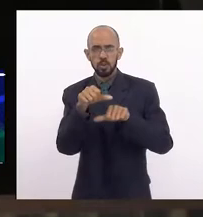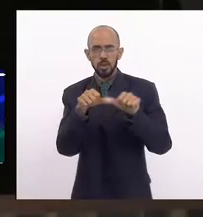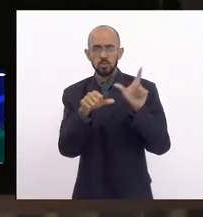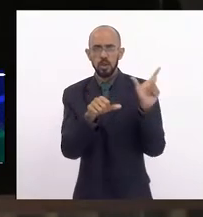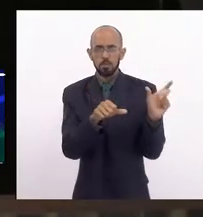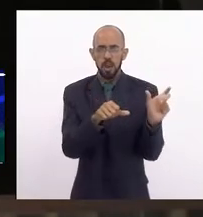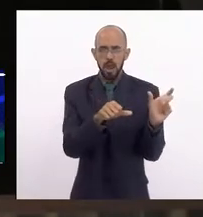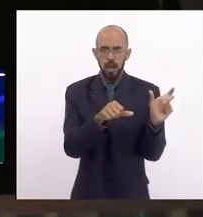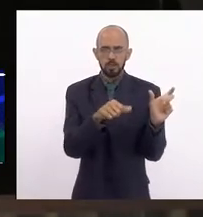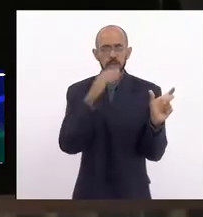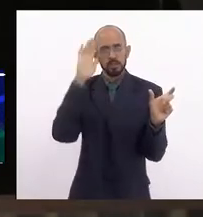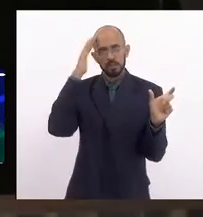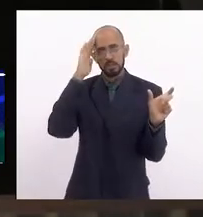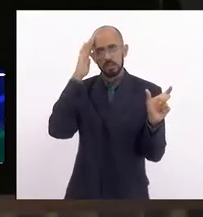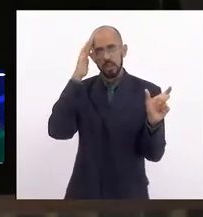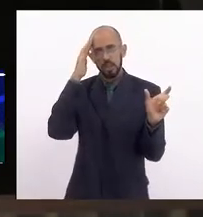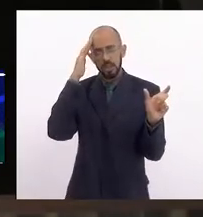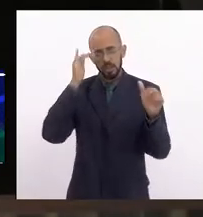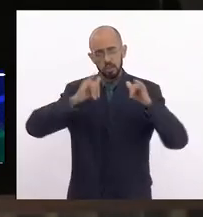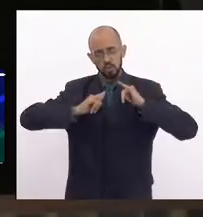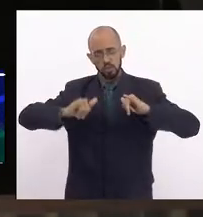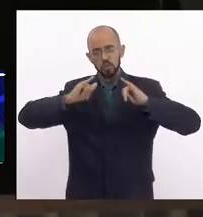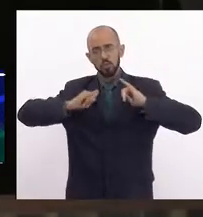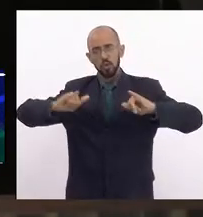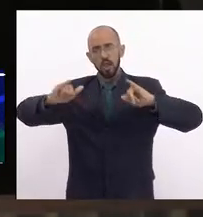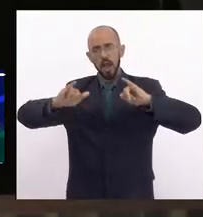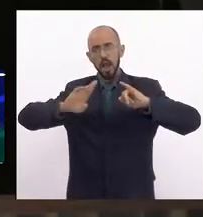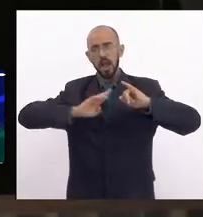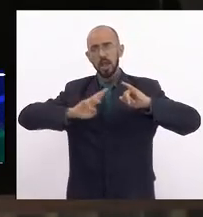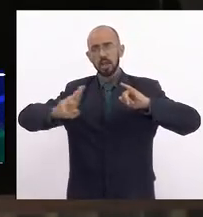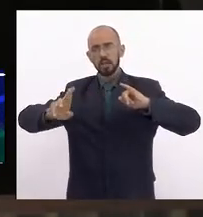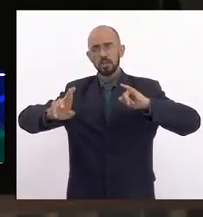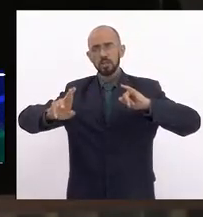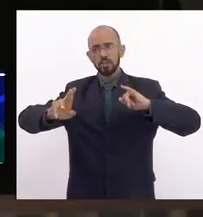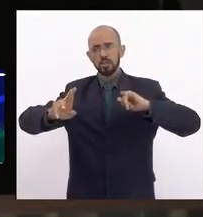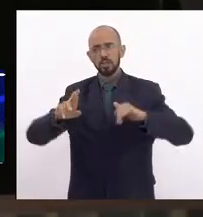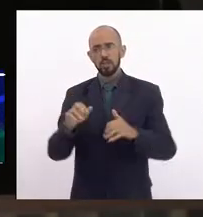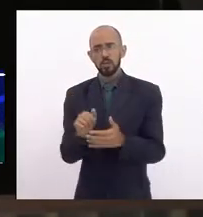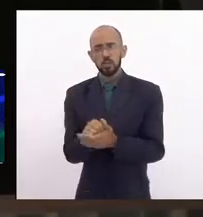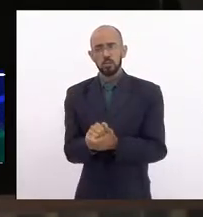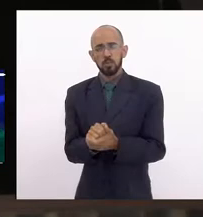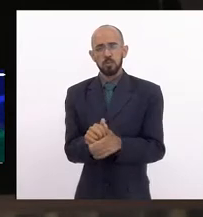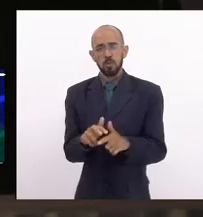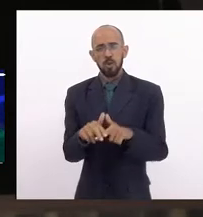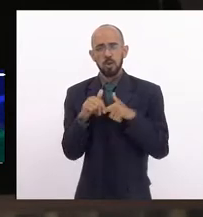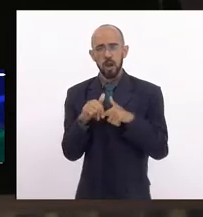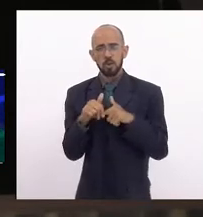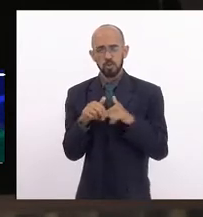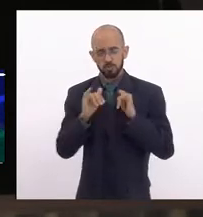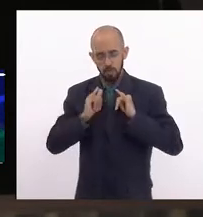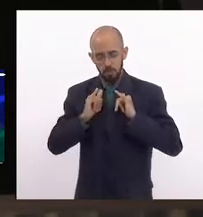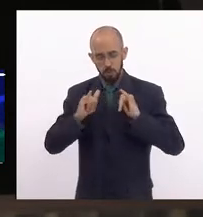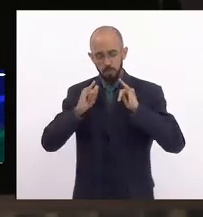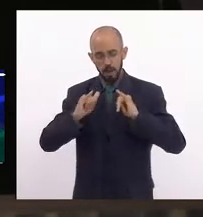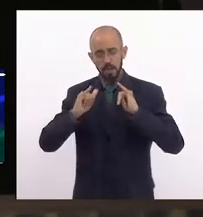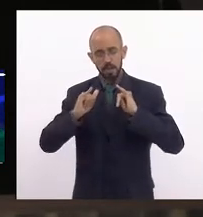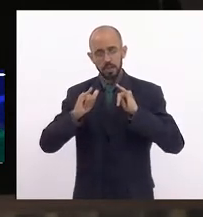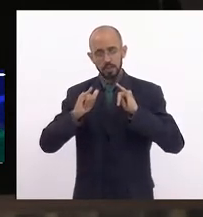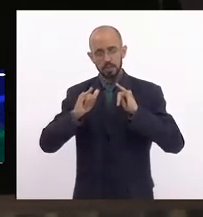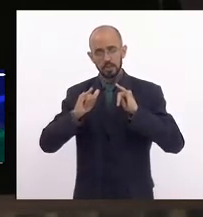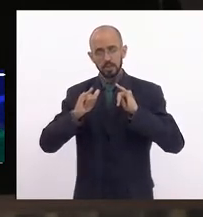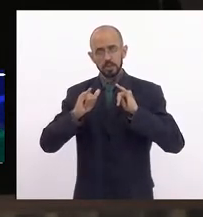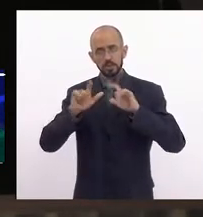entendem difundir a religião por meio por meio de uma propaganda comercial